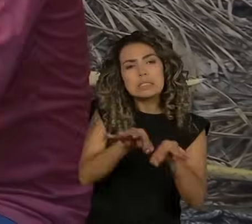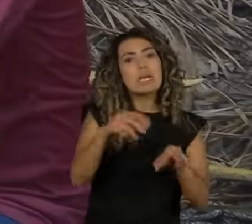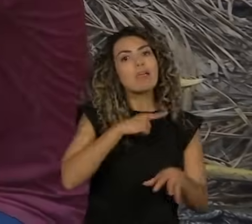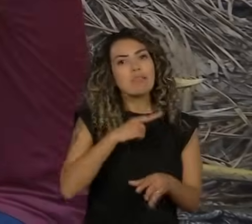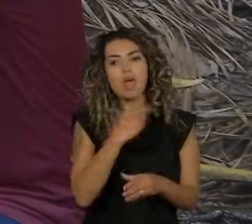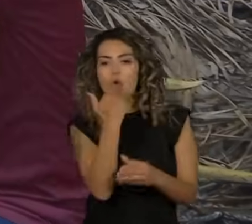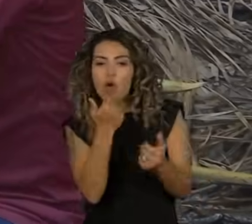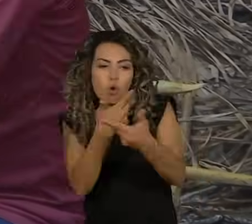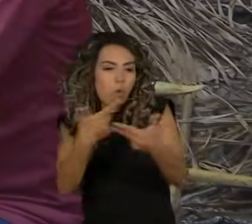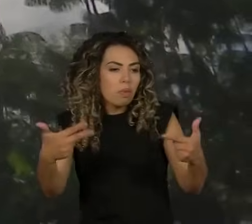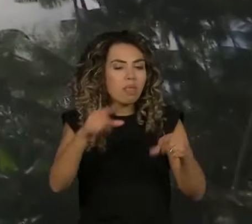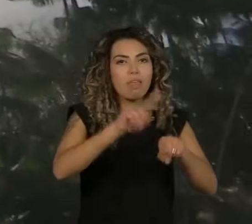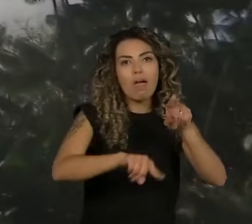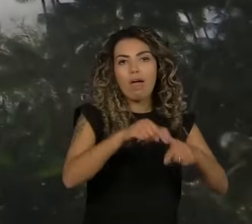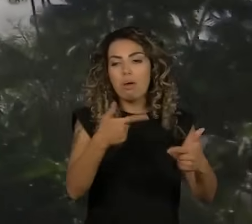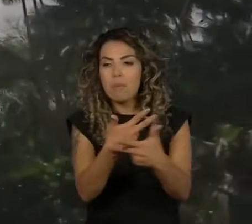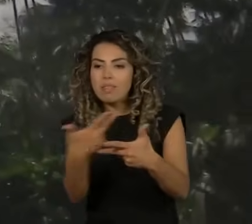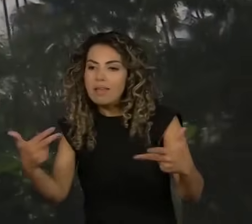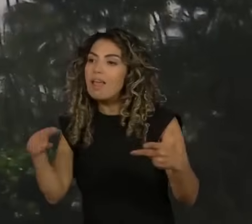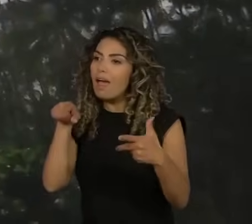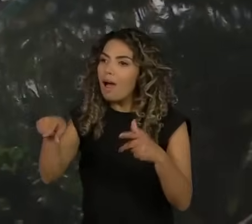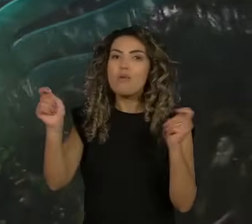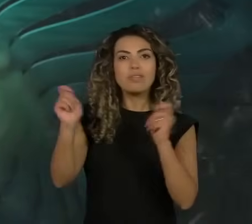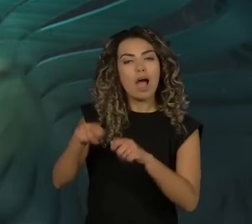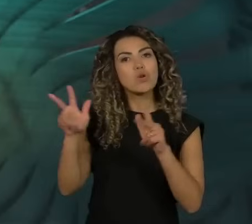e ajudam a conservar a Amazônia.